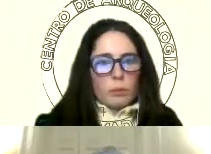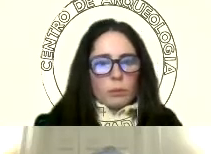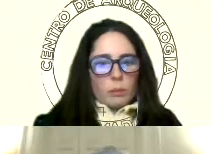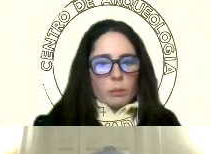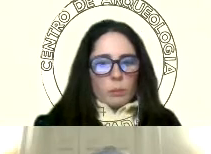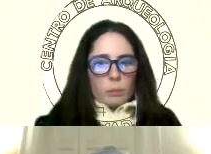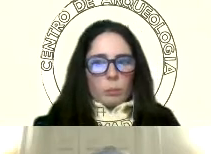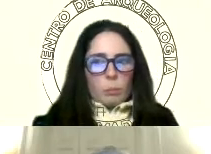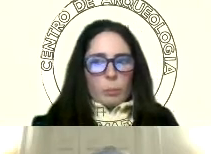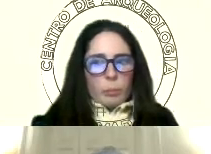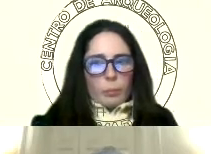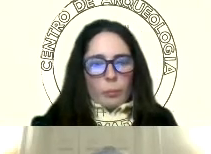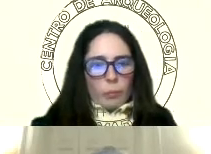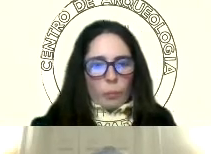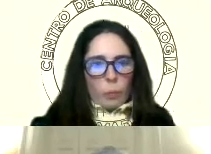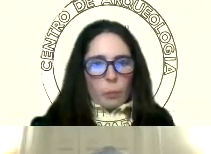provavelmente talvez um